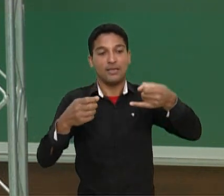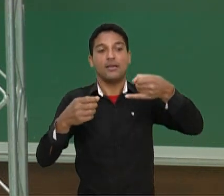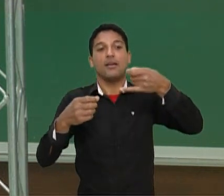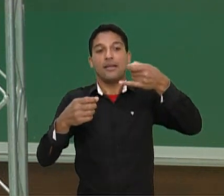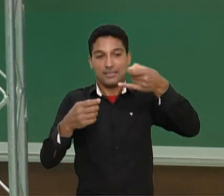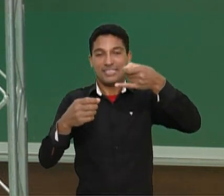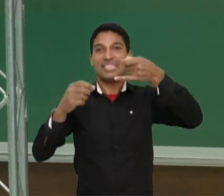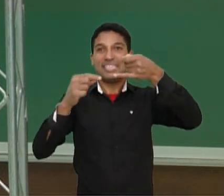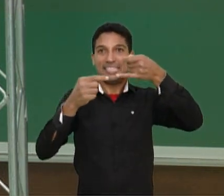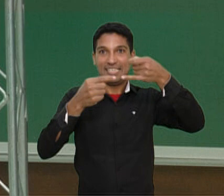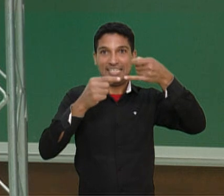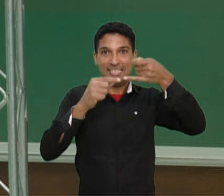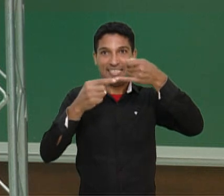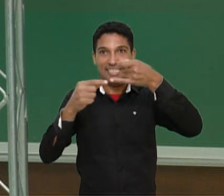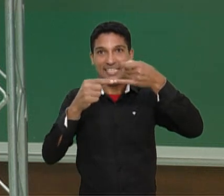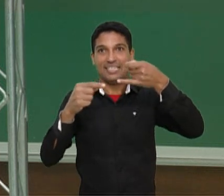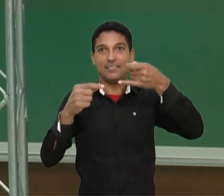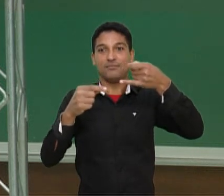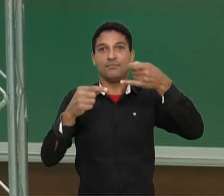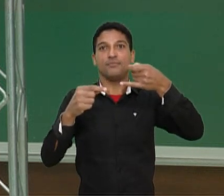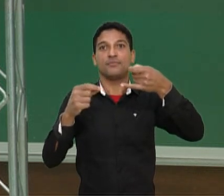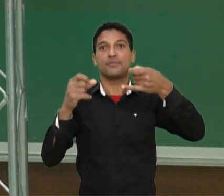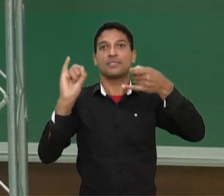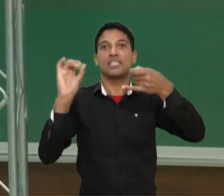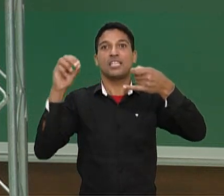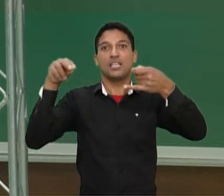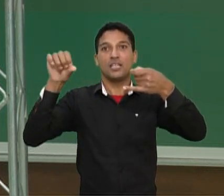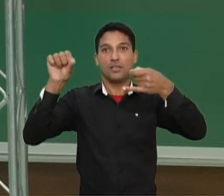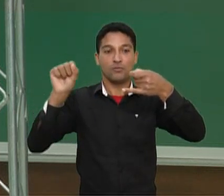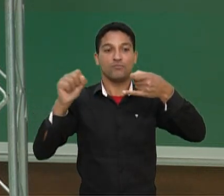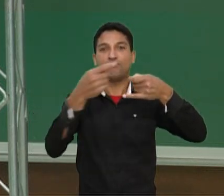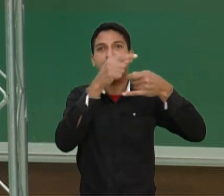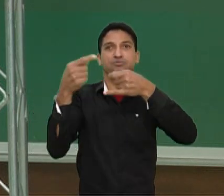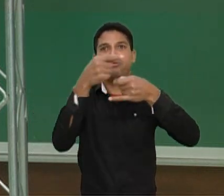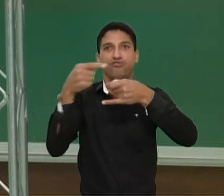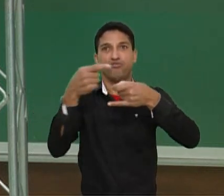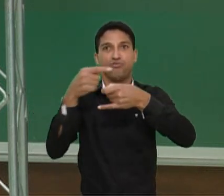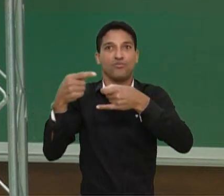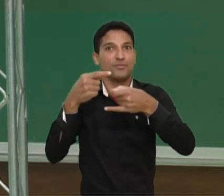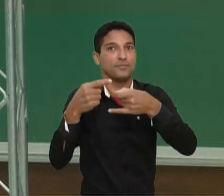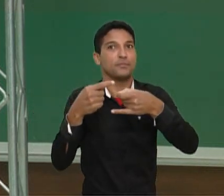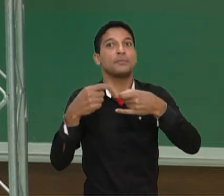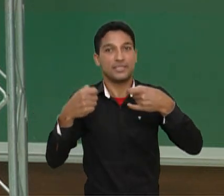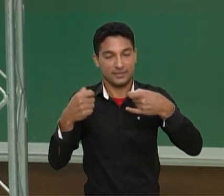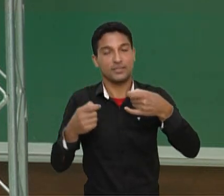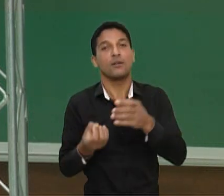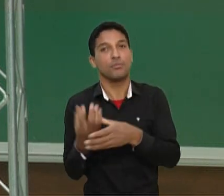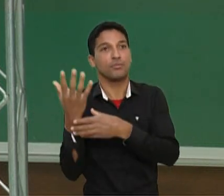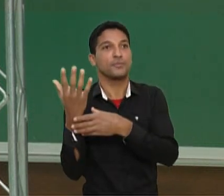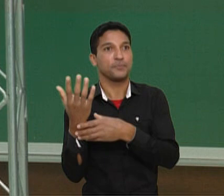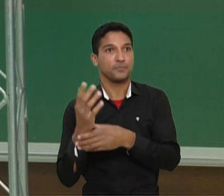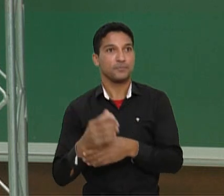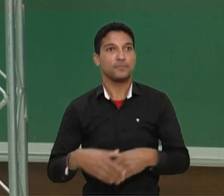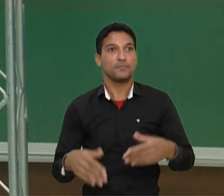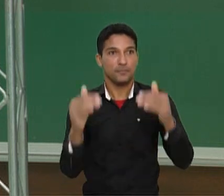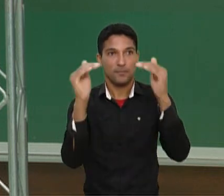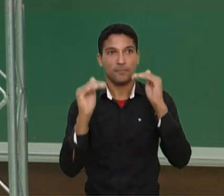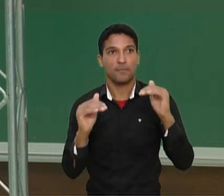NH3, a mesma coisa, tá? Não existe os íons, são dois elementos não metálicos, processo de ionização.